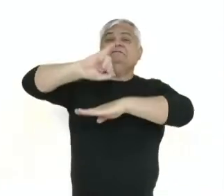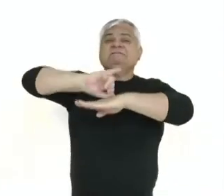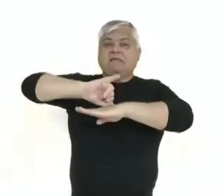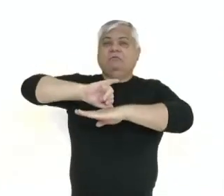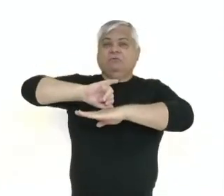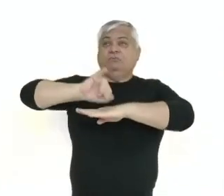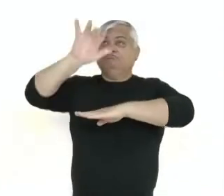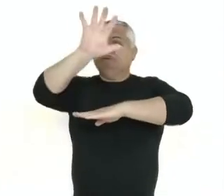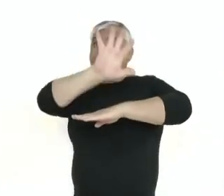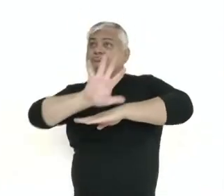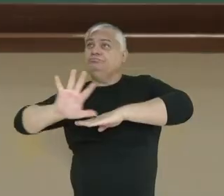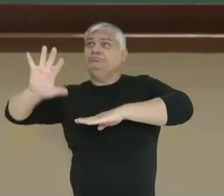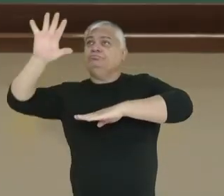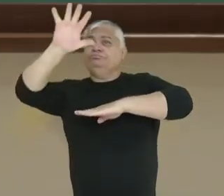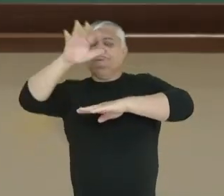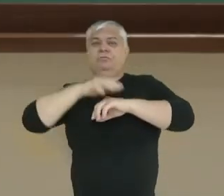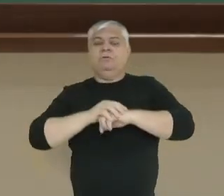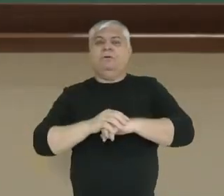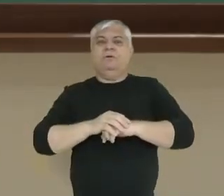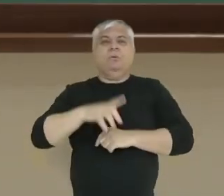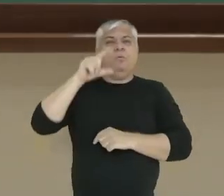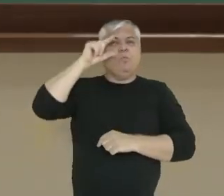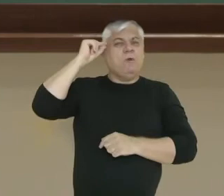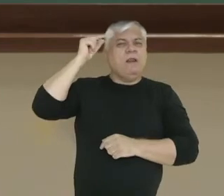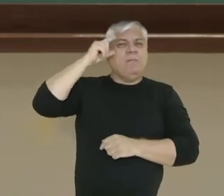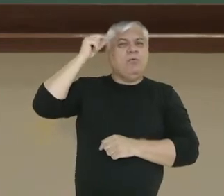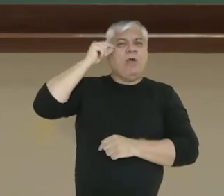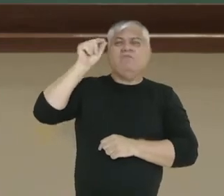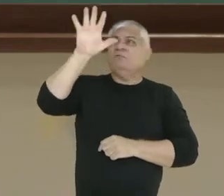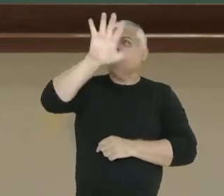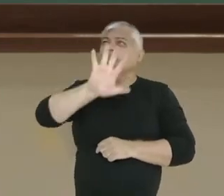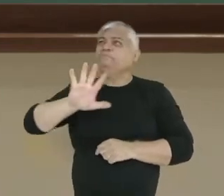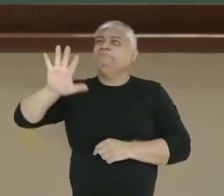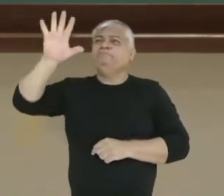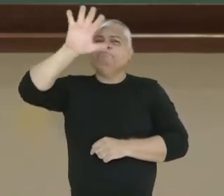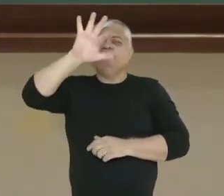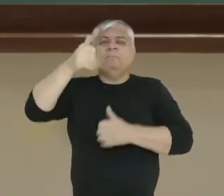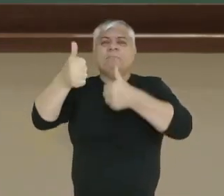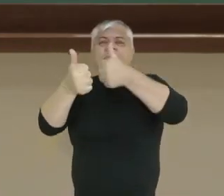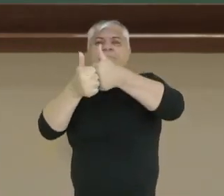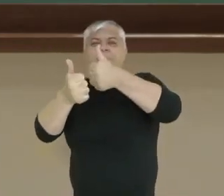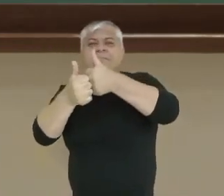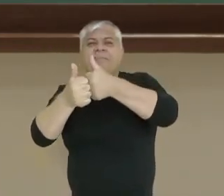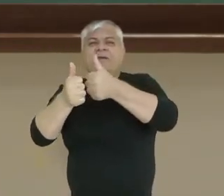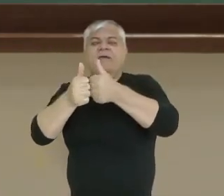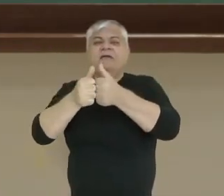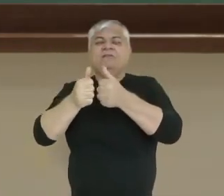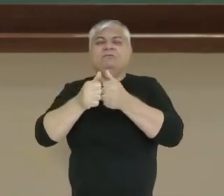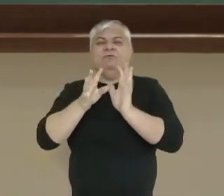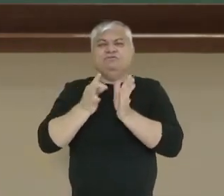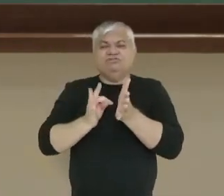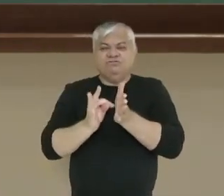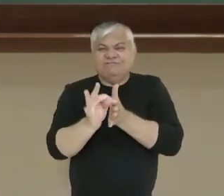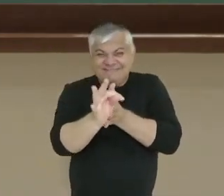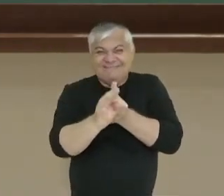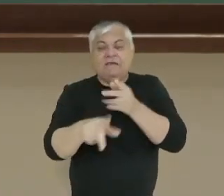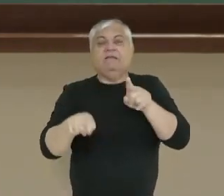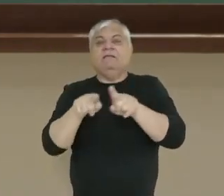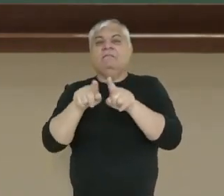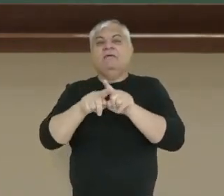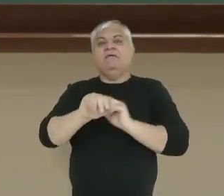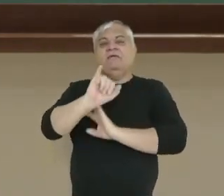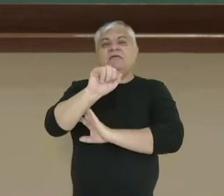por exemplo a região de Guarapuava, né? E também locais próximos aos rios Tibagi e Ivaí.